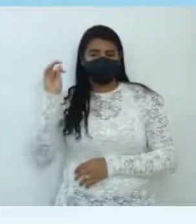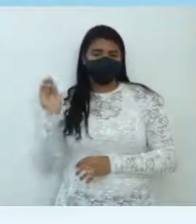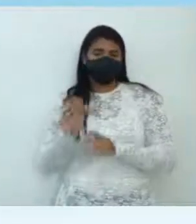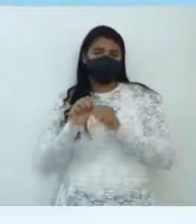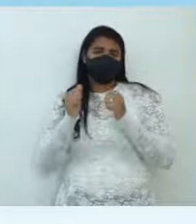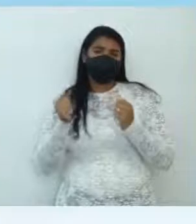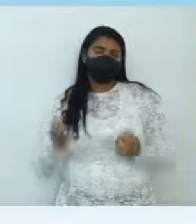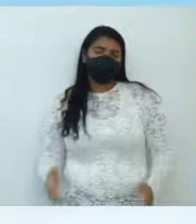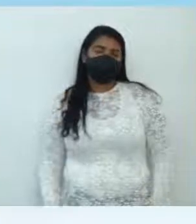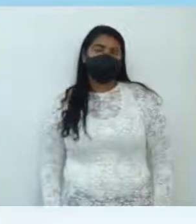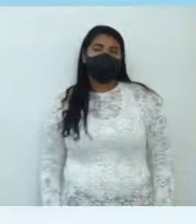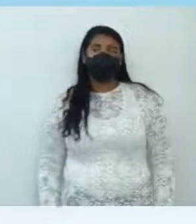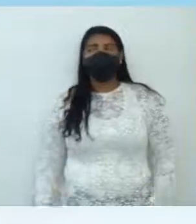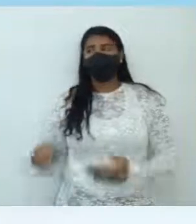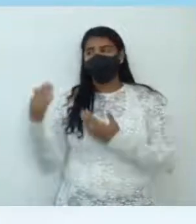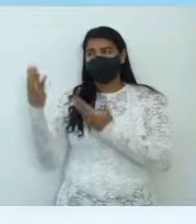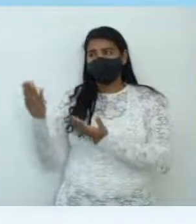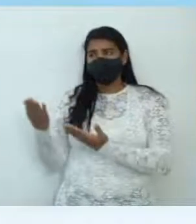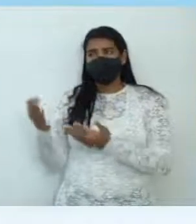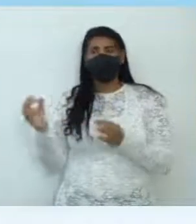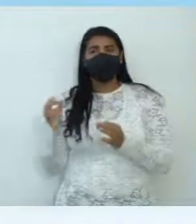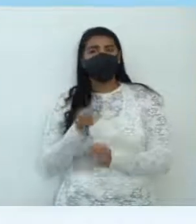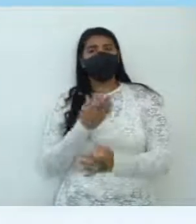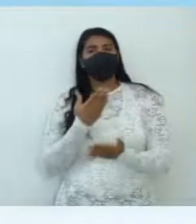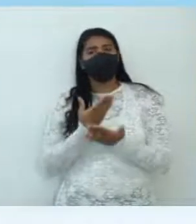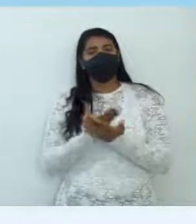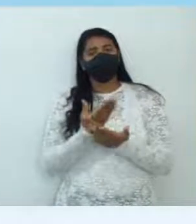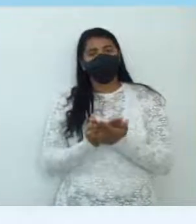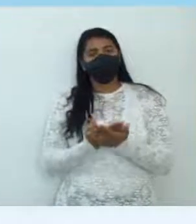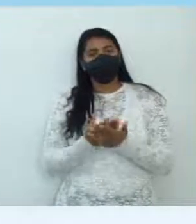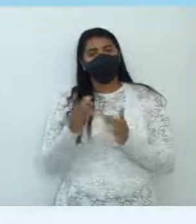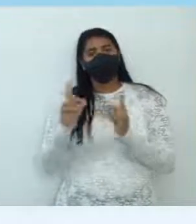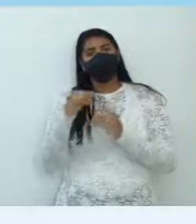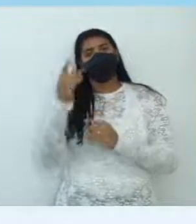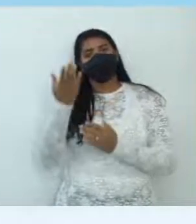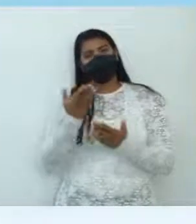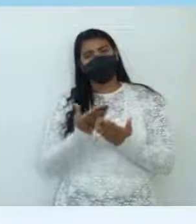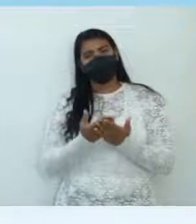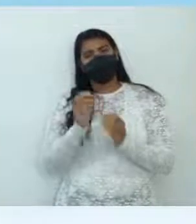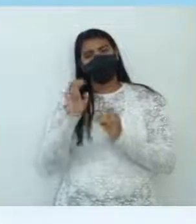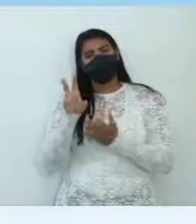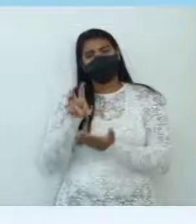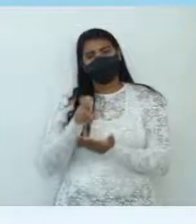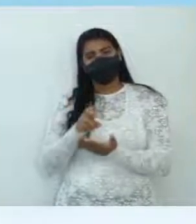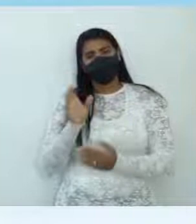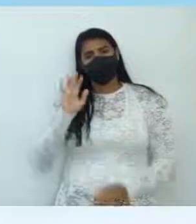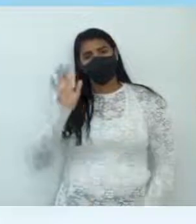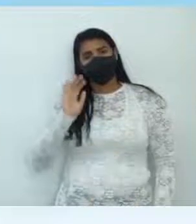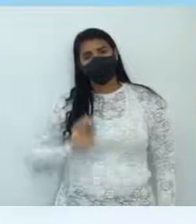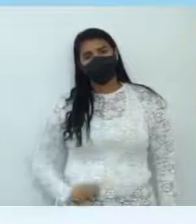ecossistema. Eu vou ficando por aqui e a gente se encontra na próxima aula do EducaPE.